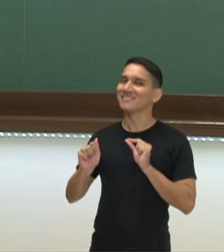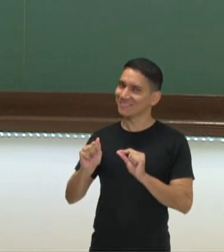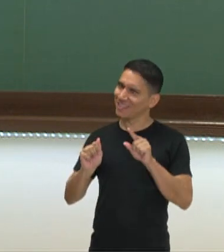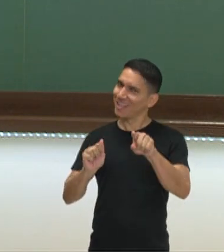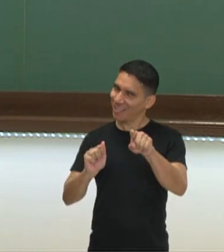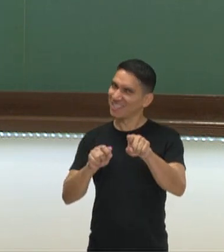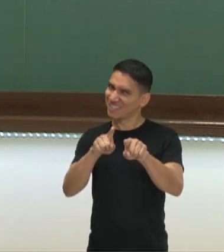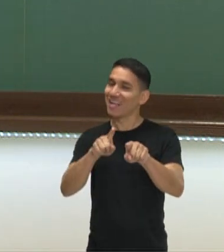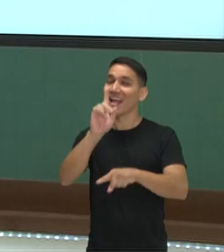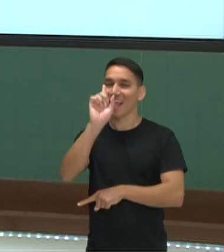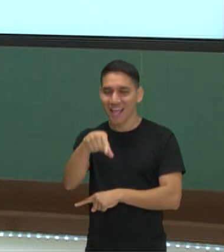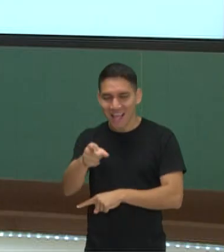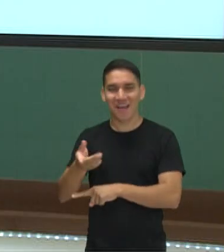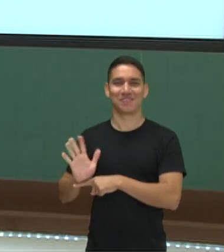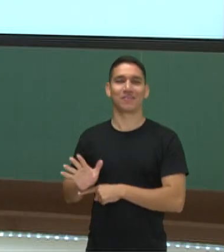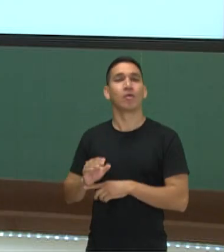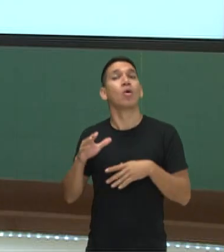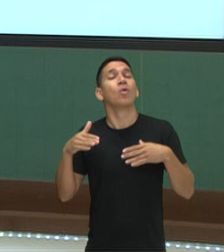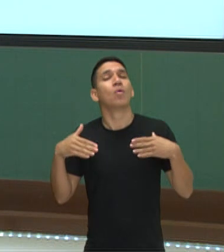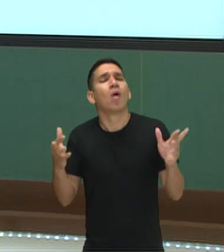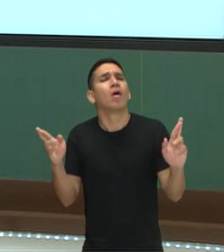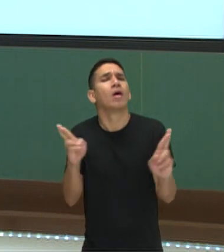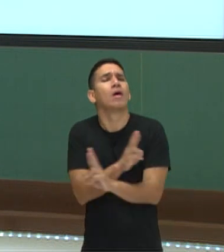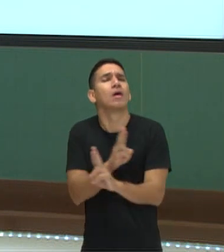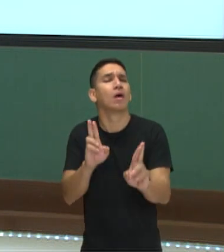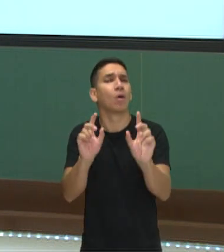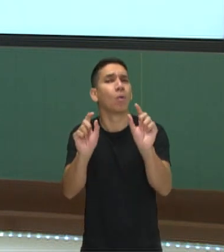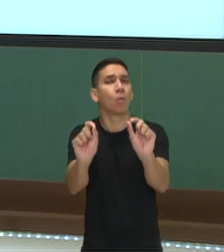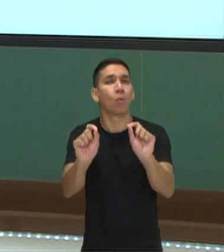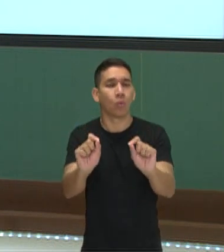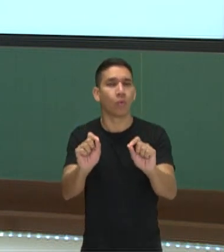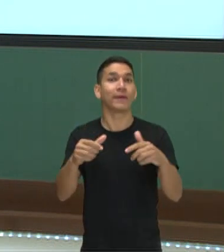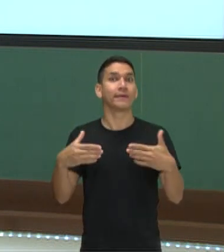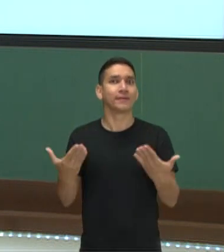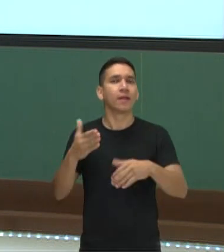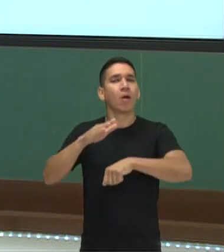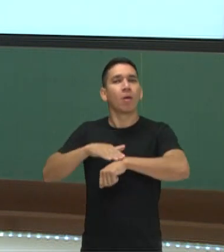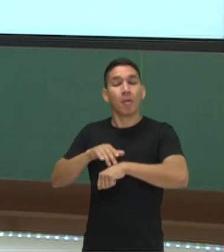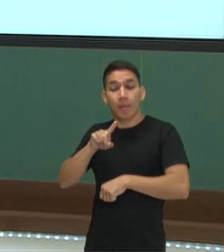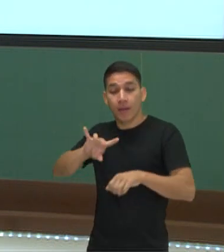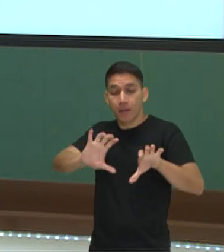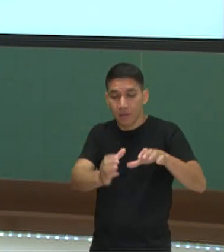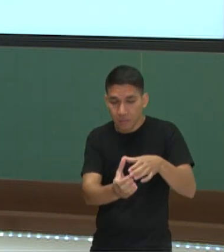esse filme mesmo. E qual é a relação? Então,